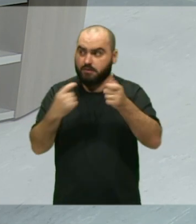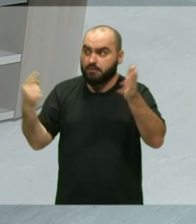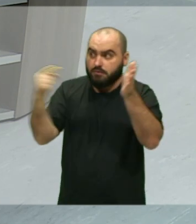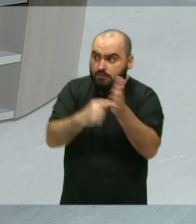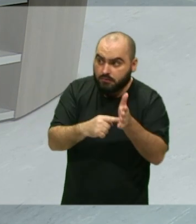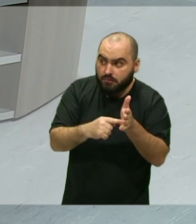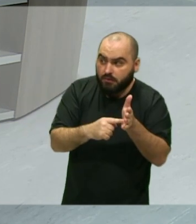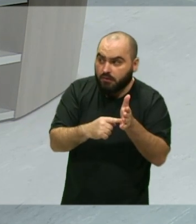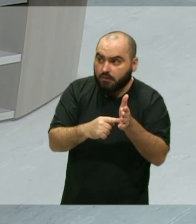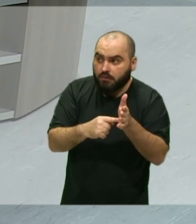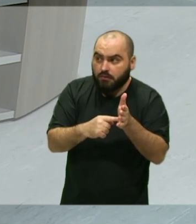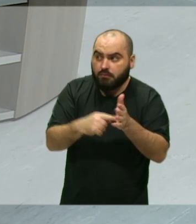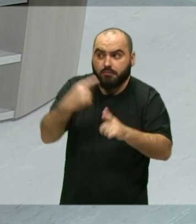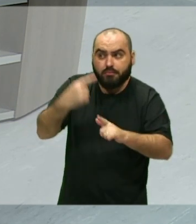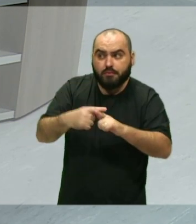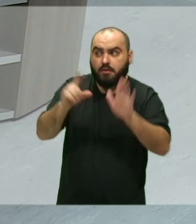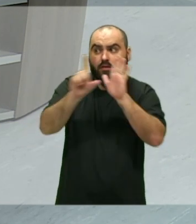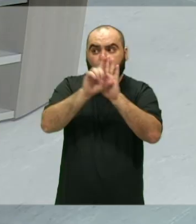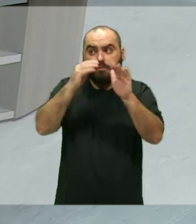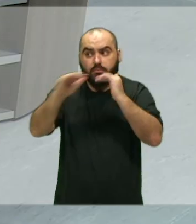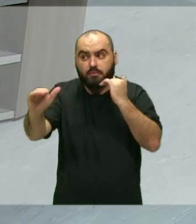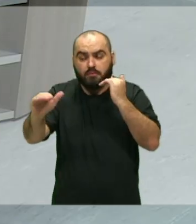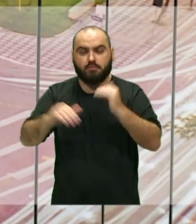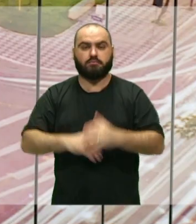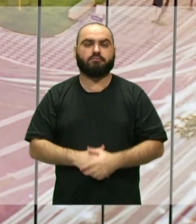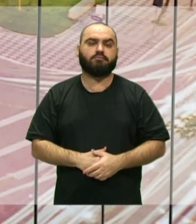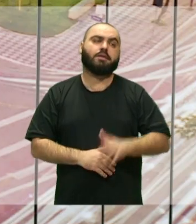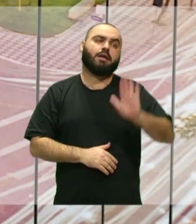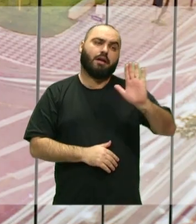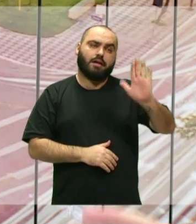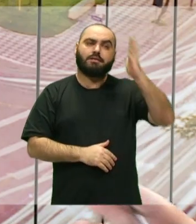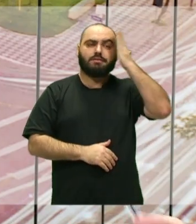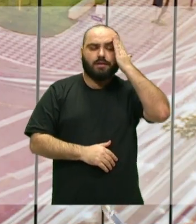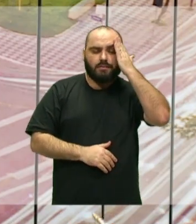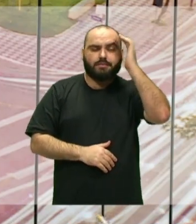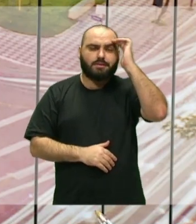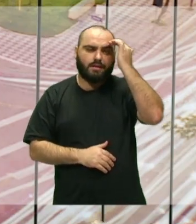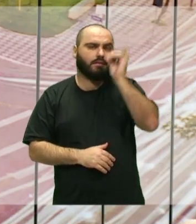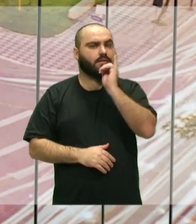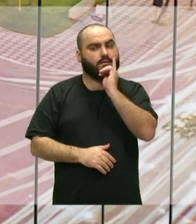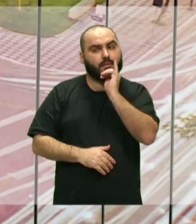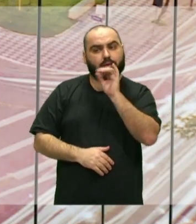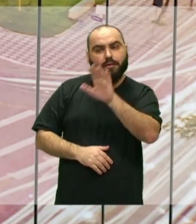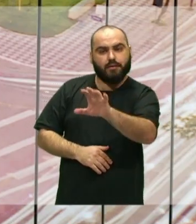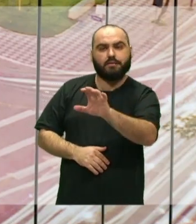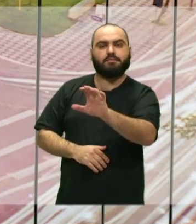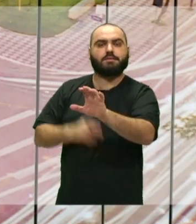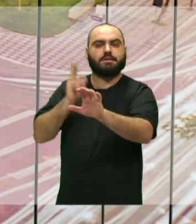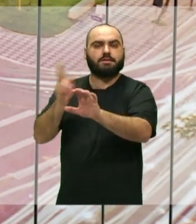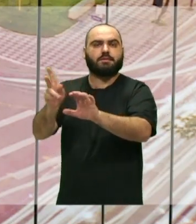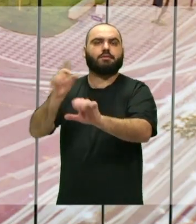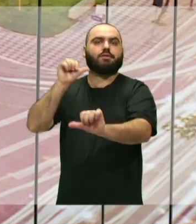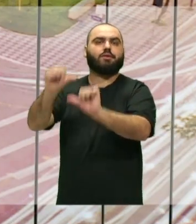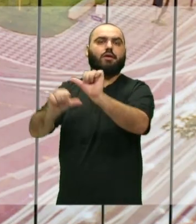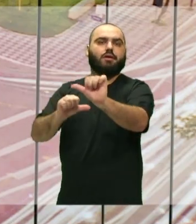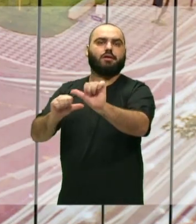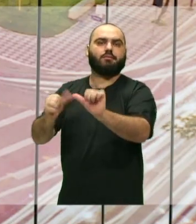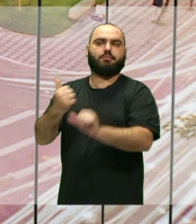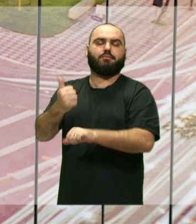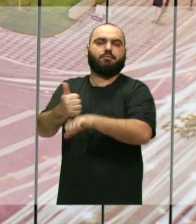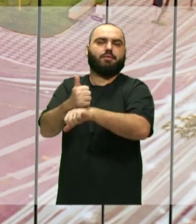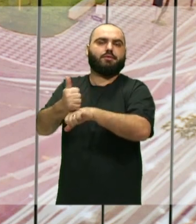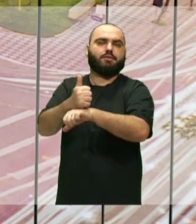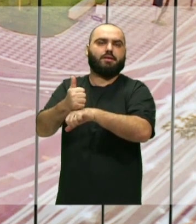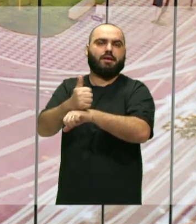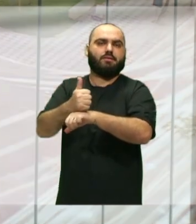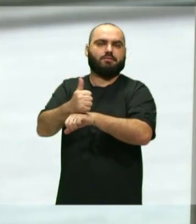denunciar, porque isso que está contra a lei. Mas é que a gente entende algumas situações. Por exemplo, ali no caso, troca toda a vida a segurança, né? Então, às vezes, a